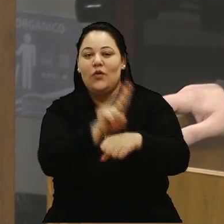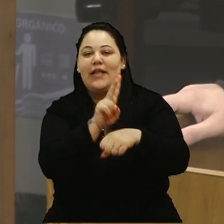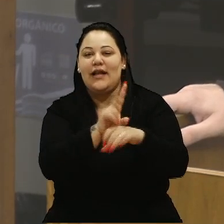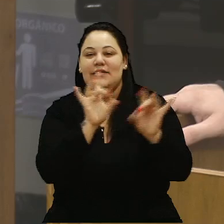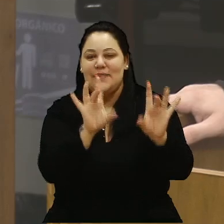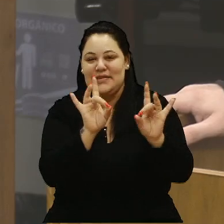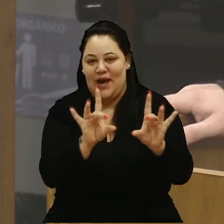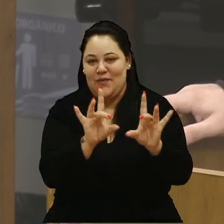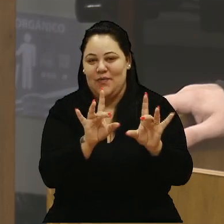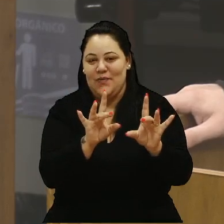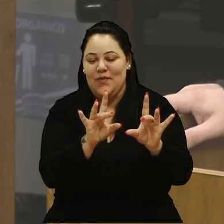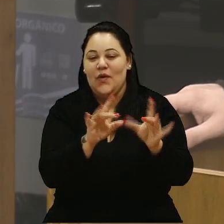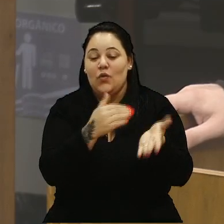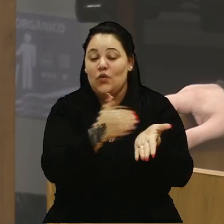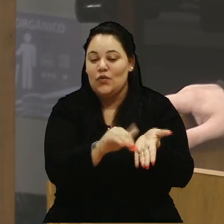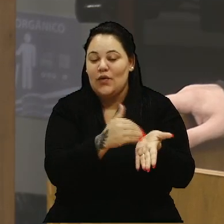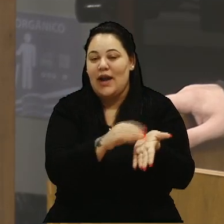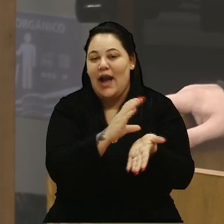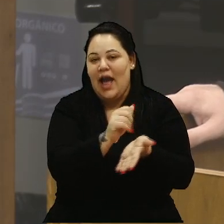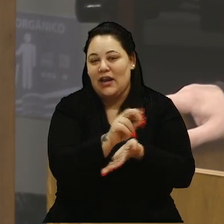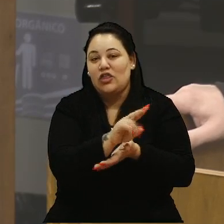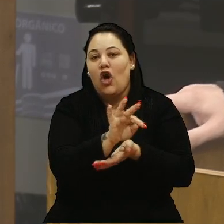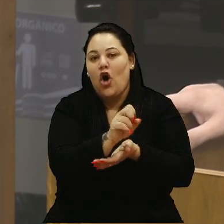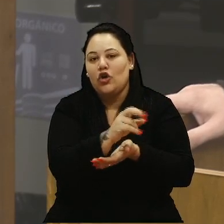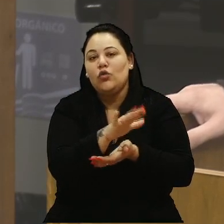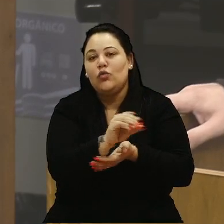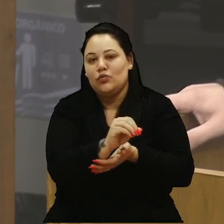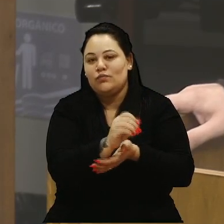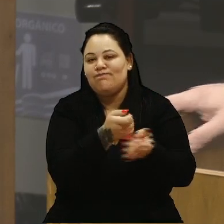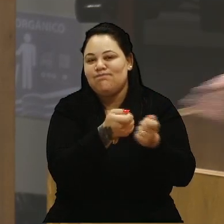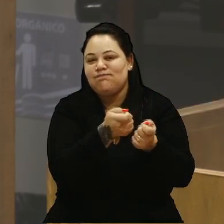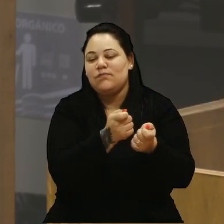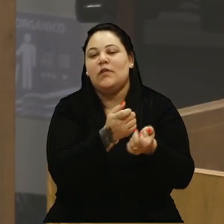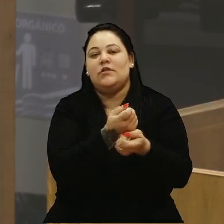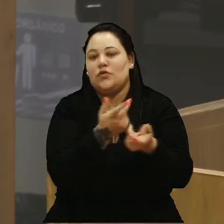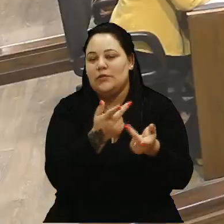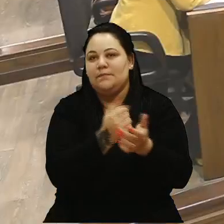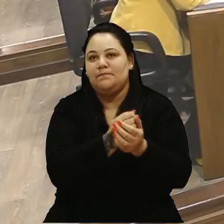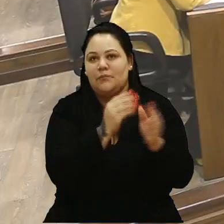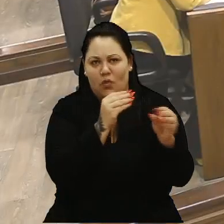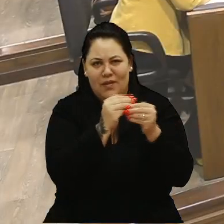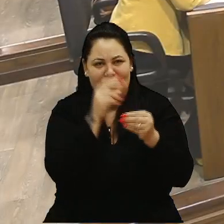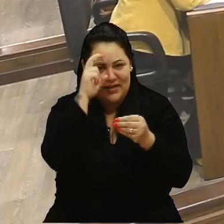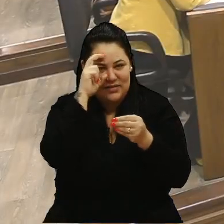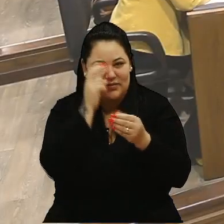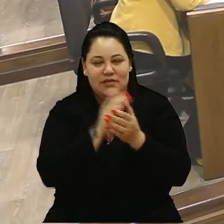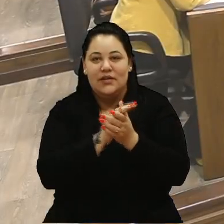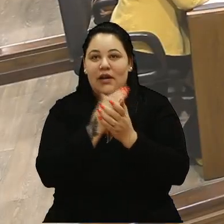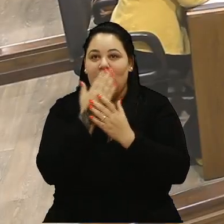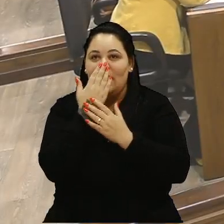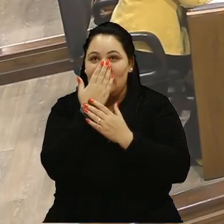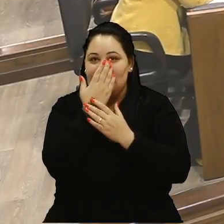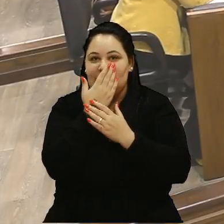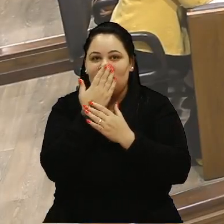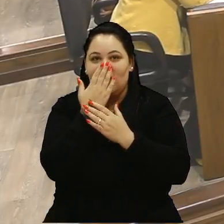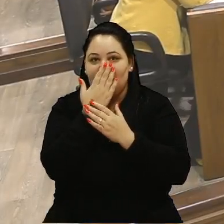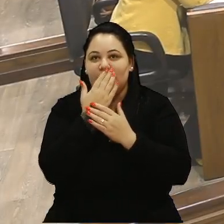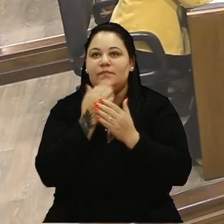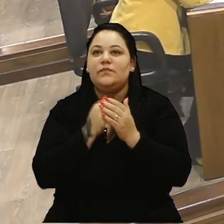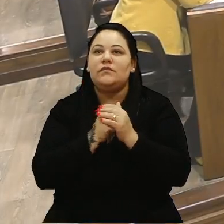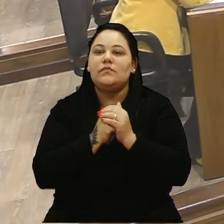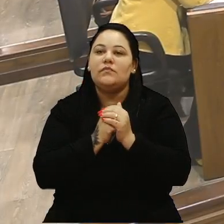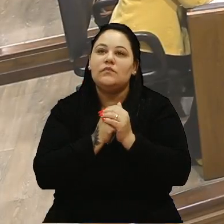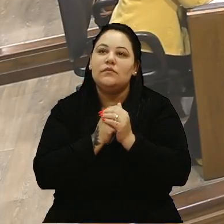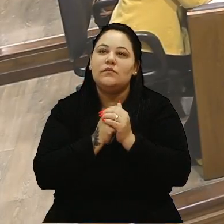cartórios e é uma cobrança que eu tenho recebido significativamente do pessoal de lá. De imediato, vereadora Sandra. Então, queria lhe cumprimentar,